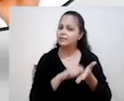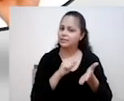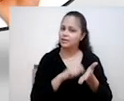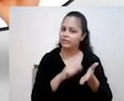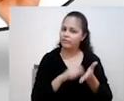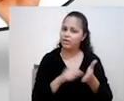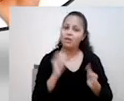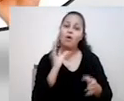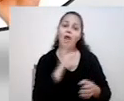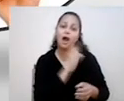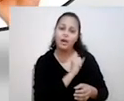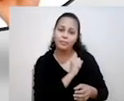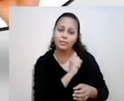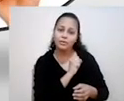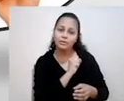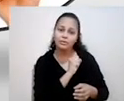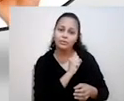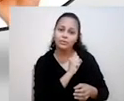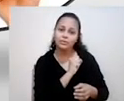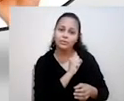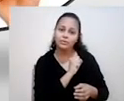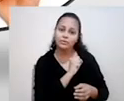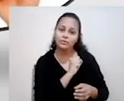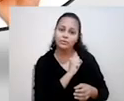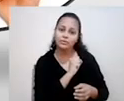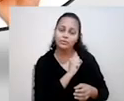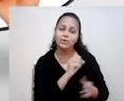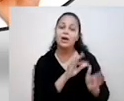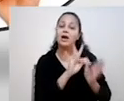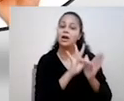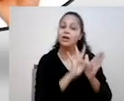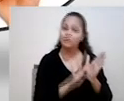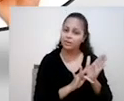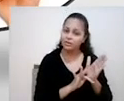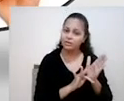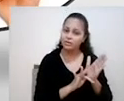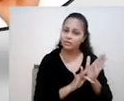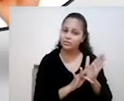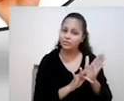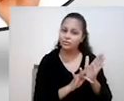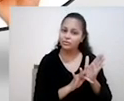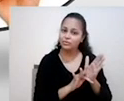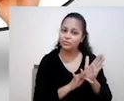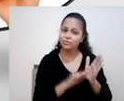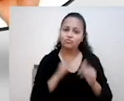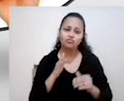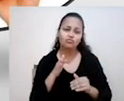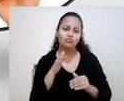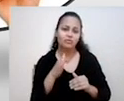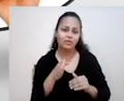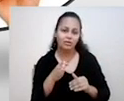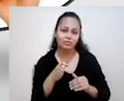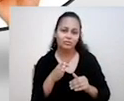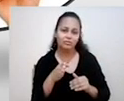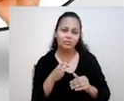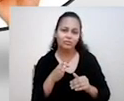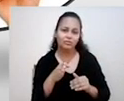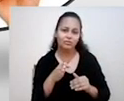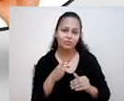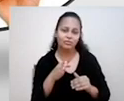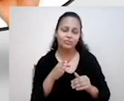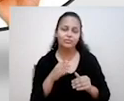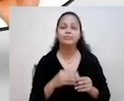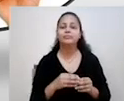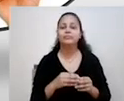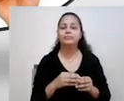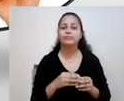uma forma breve e sucinta, nós estamos sendo concisos. O nosso texto está conciso, sem ficar dando voltinhas, sem